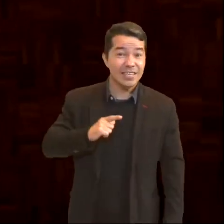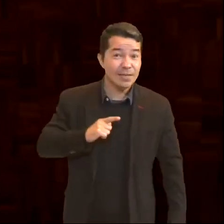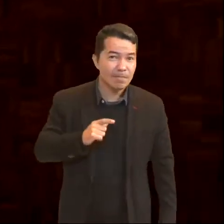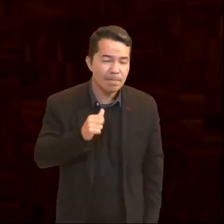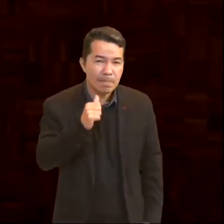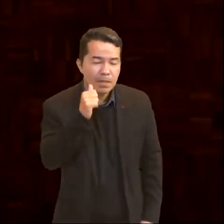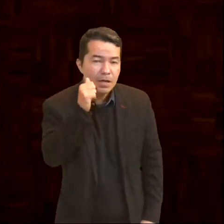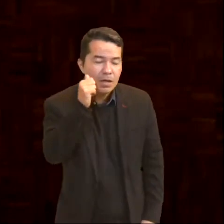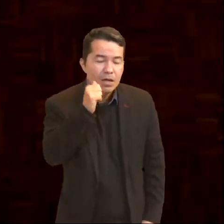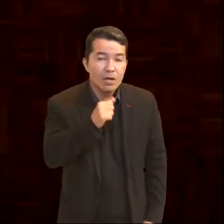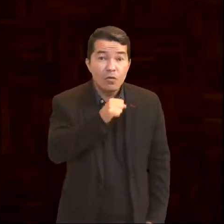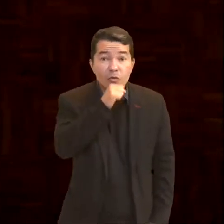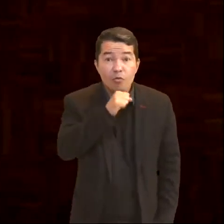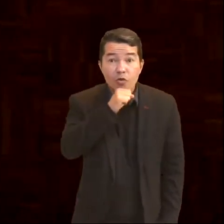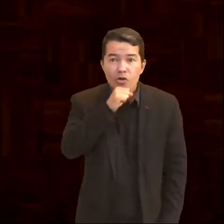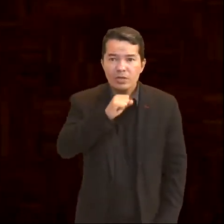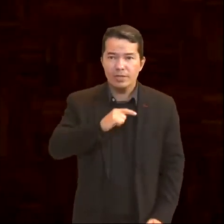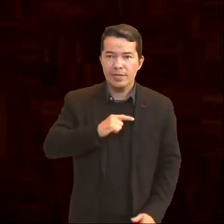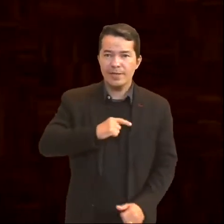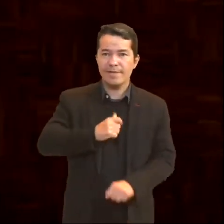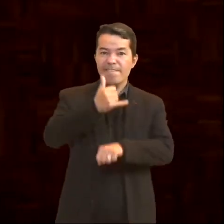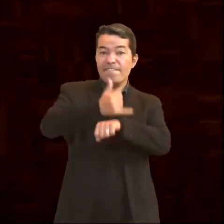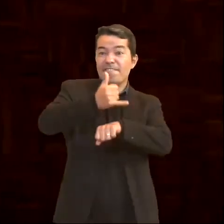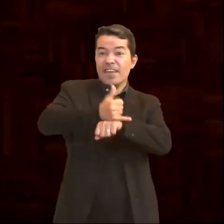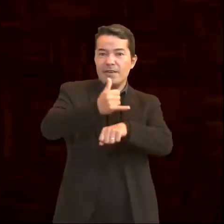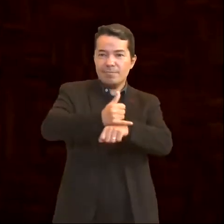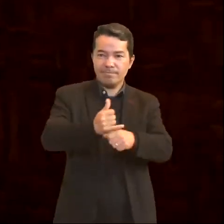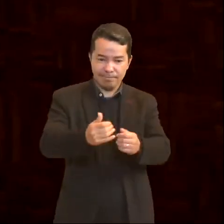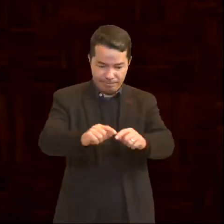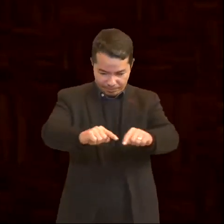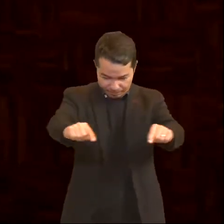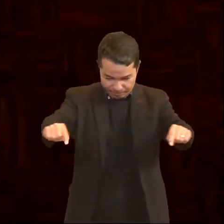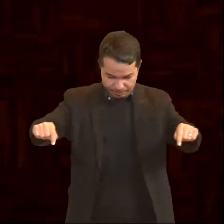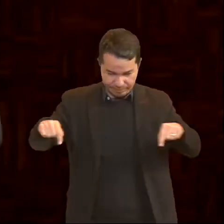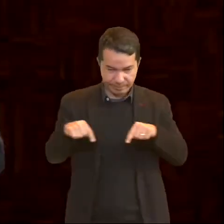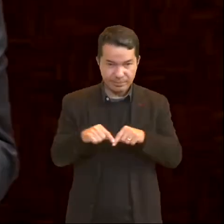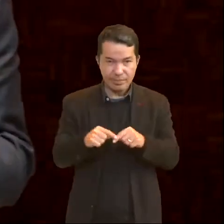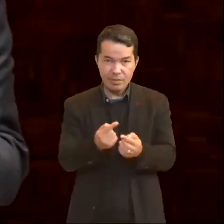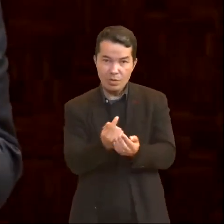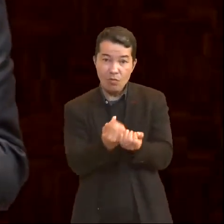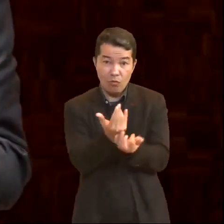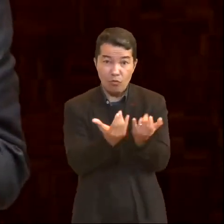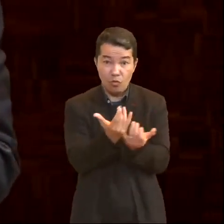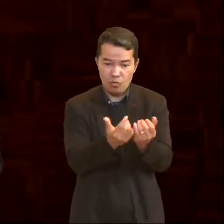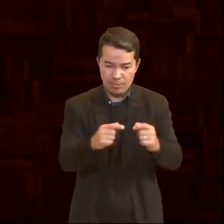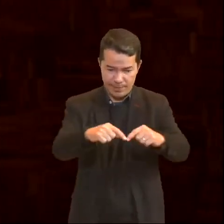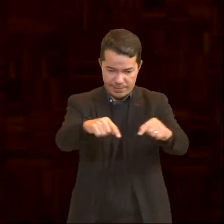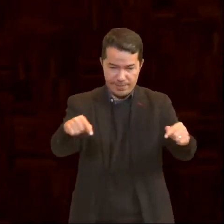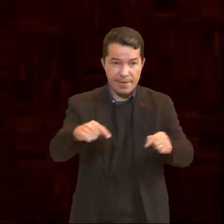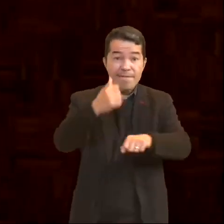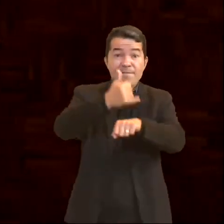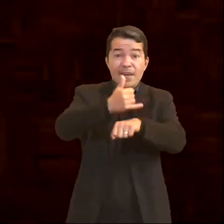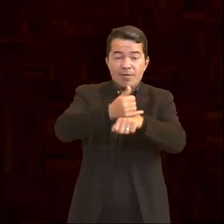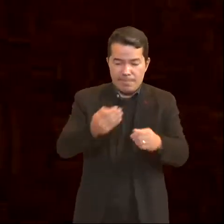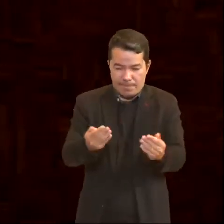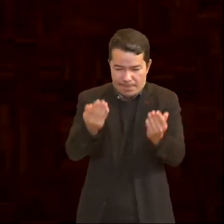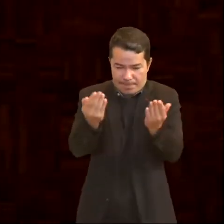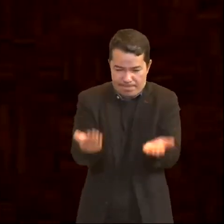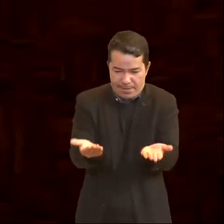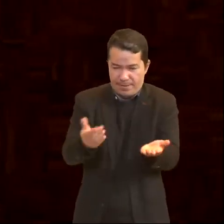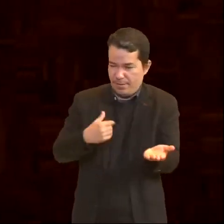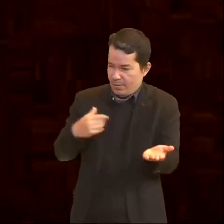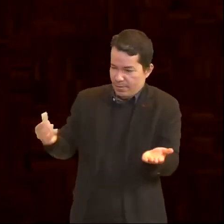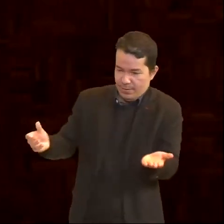uma chapazinha de metal que ela colocava em cima da boca do fogão. E quando ela fazia o café,